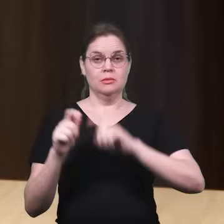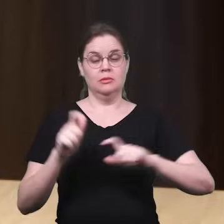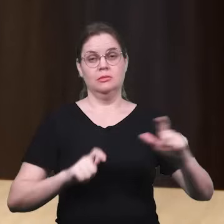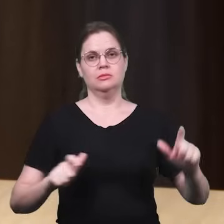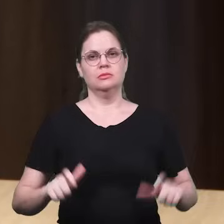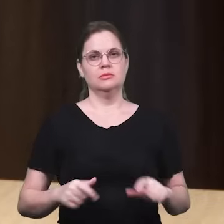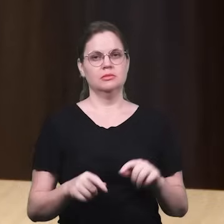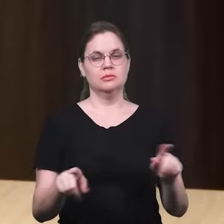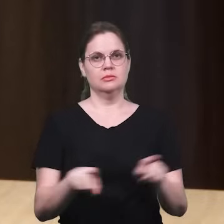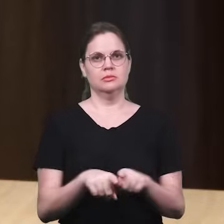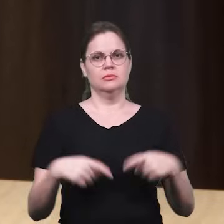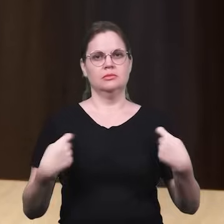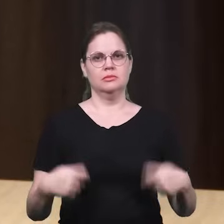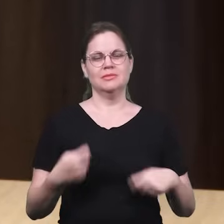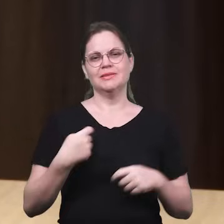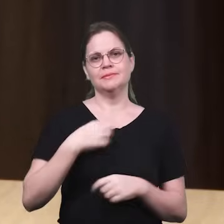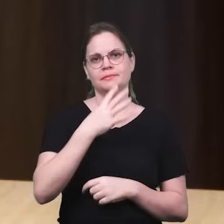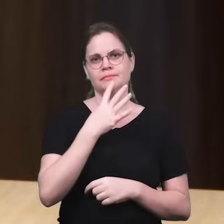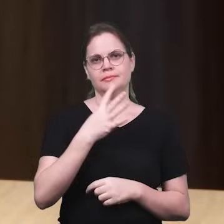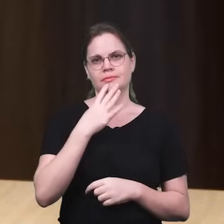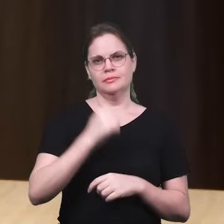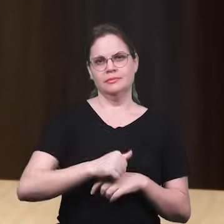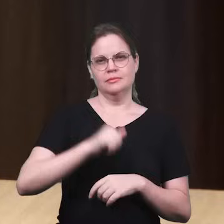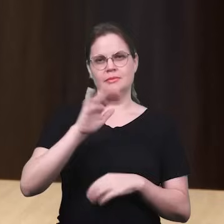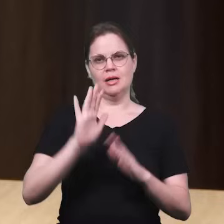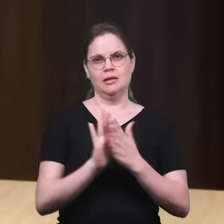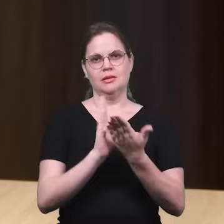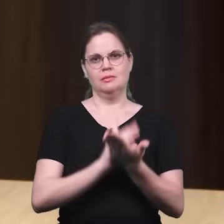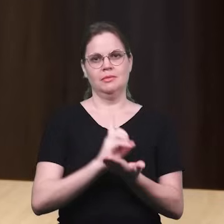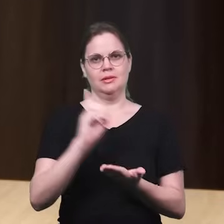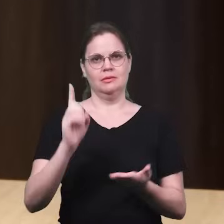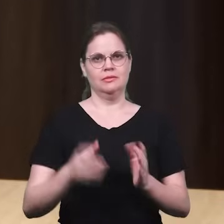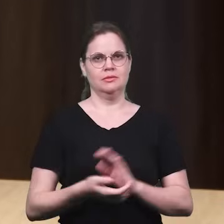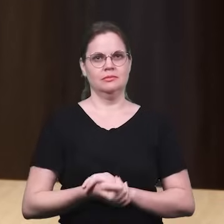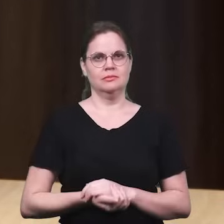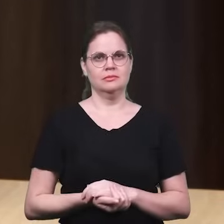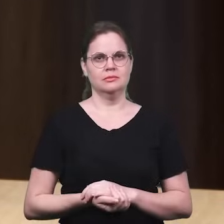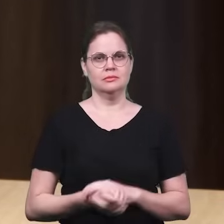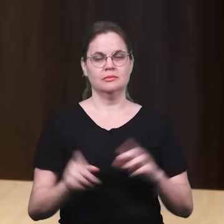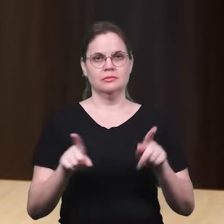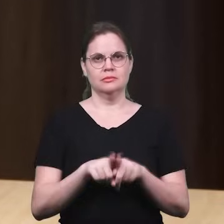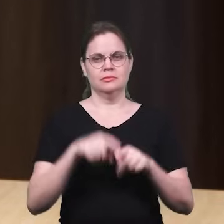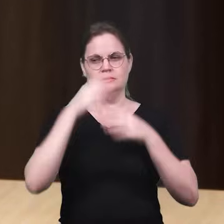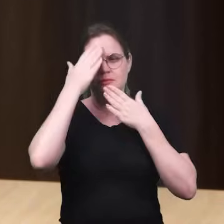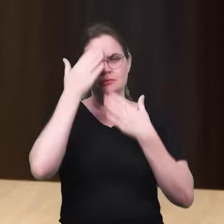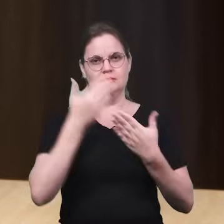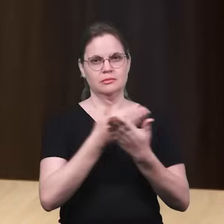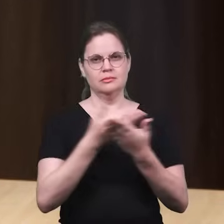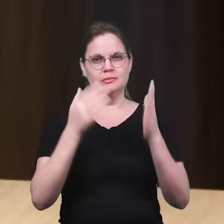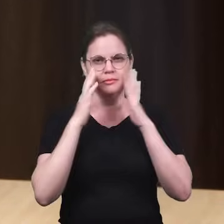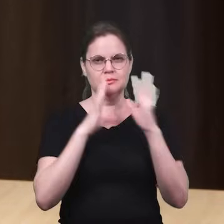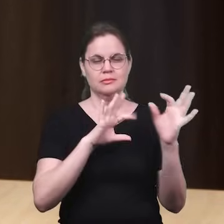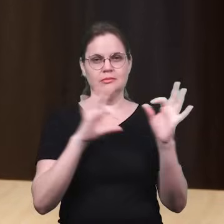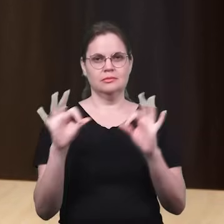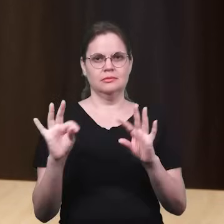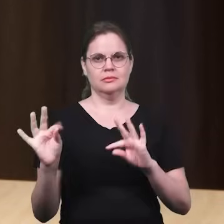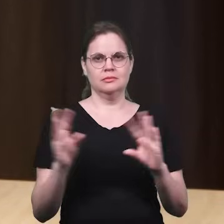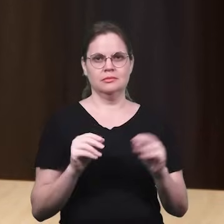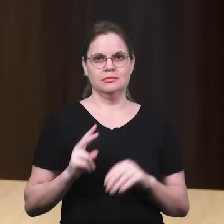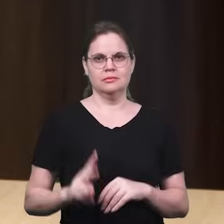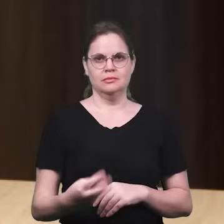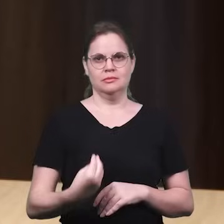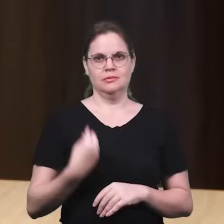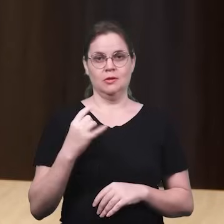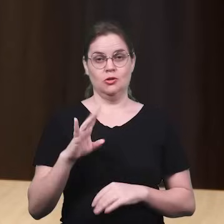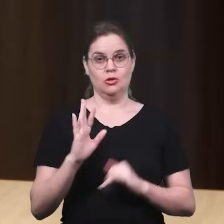pessoas que precisam conhecer um pouco mais a palavra de Deus. Agradecemos a sua audiência, você que participa não somente